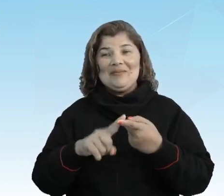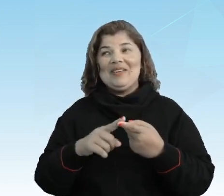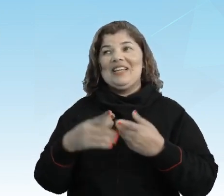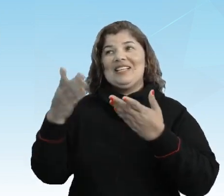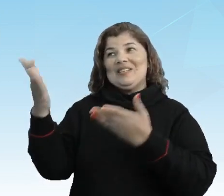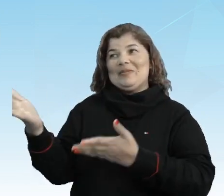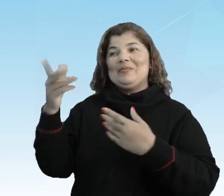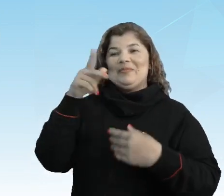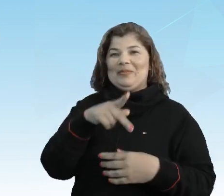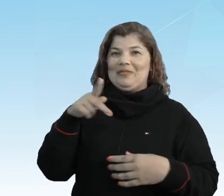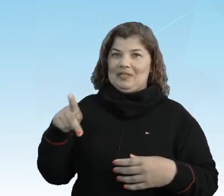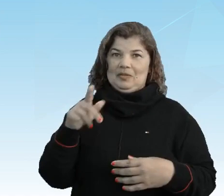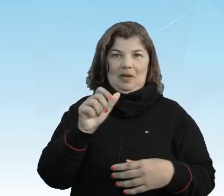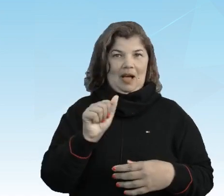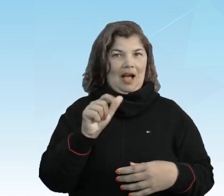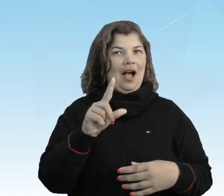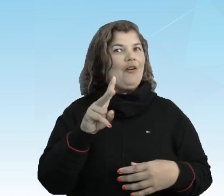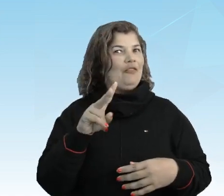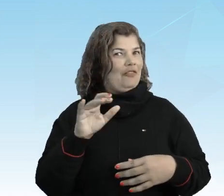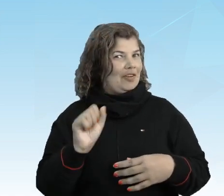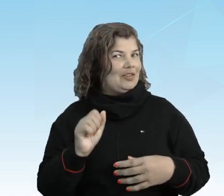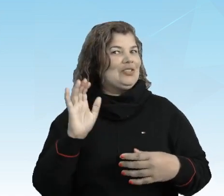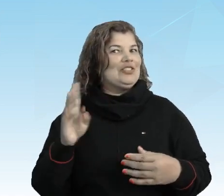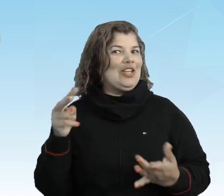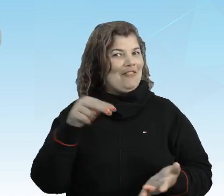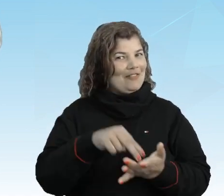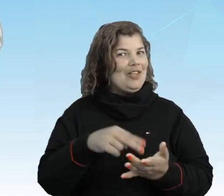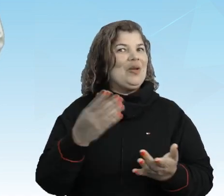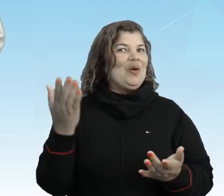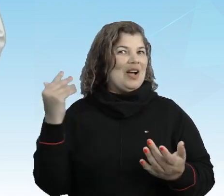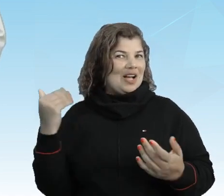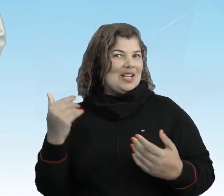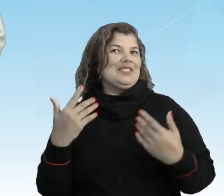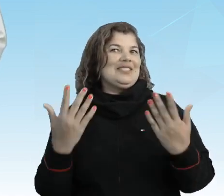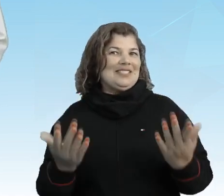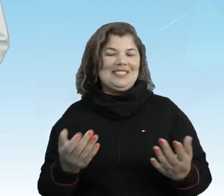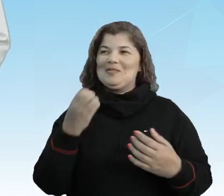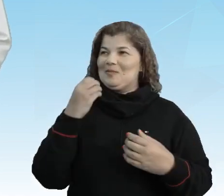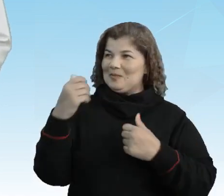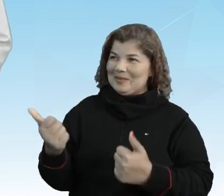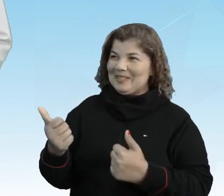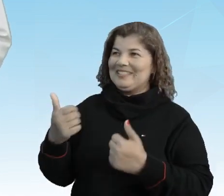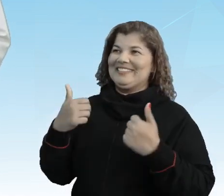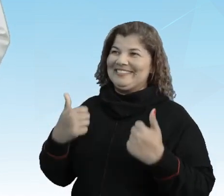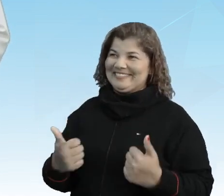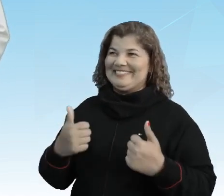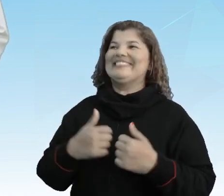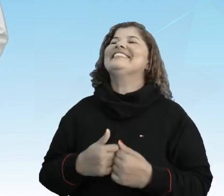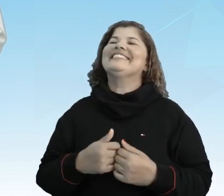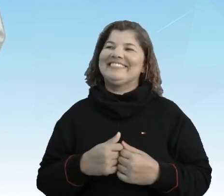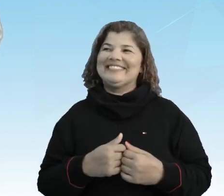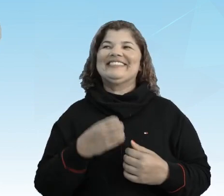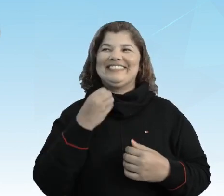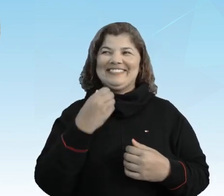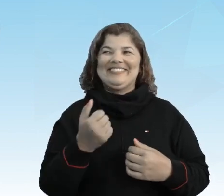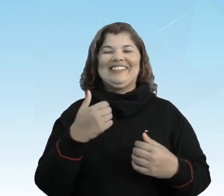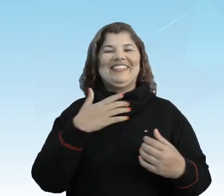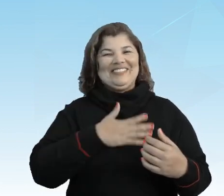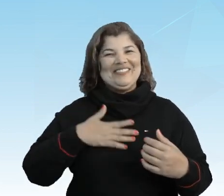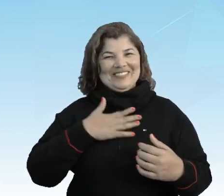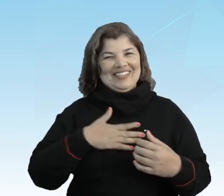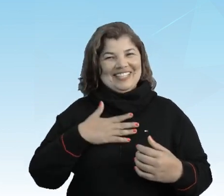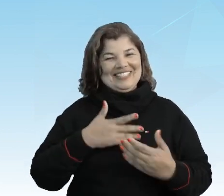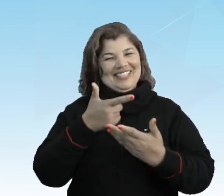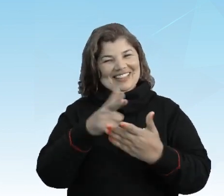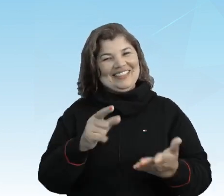nosso professor Álvaro, ele que já veio aqui outras vezes. Tudo bem, professor? Tudo bem, Robson. Prazer estar mais uma